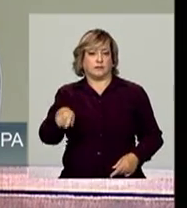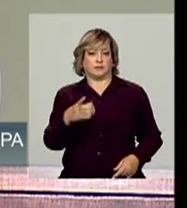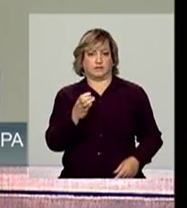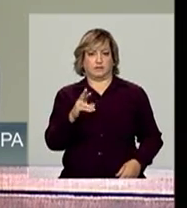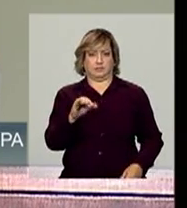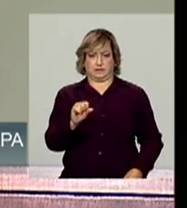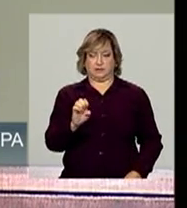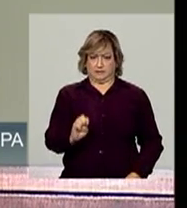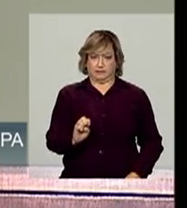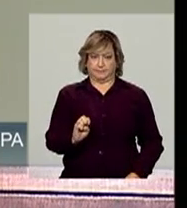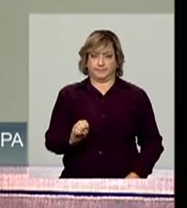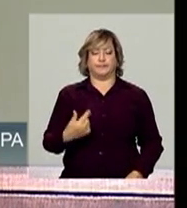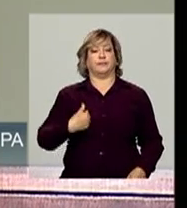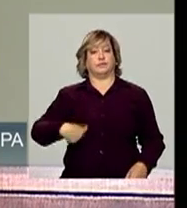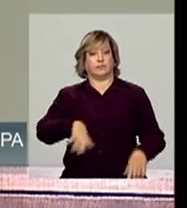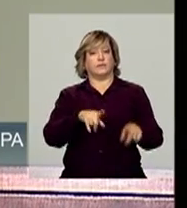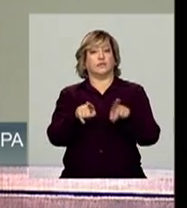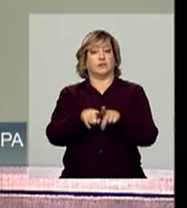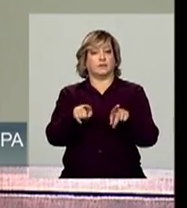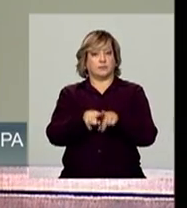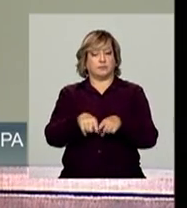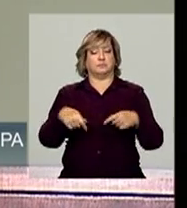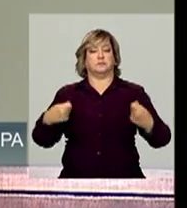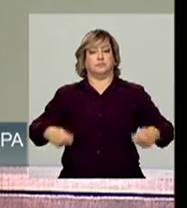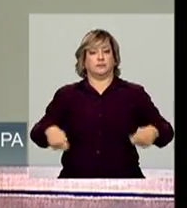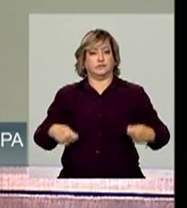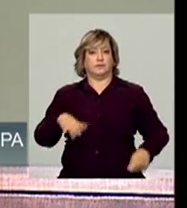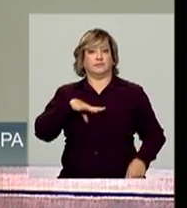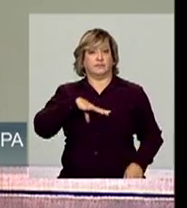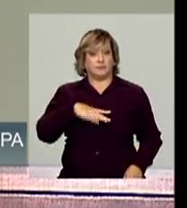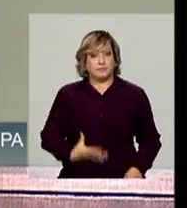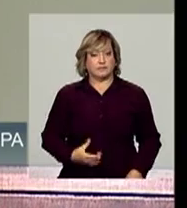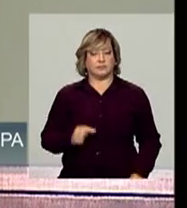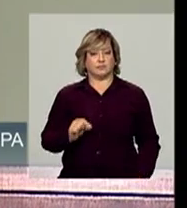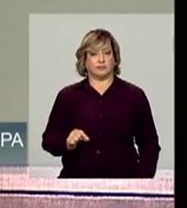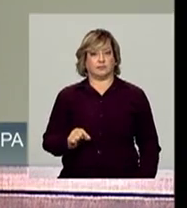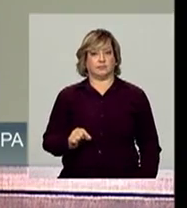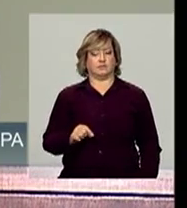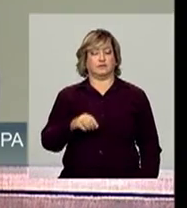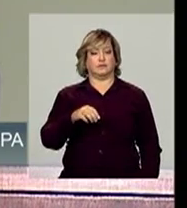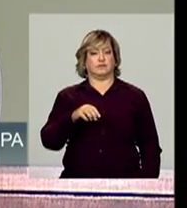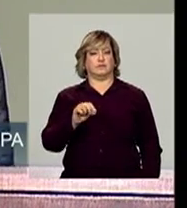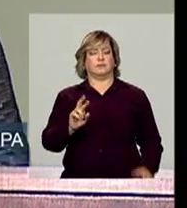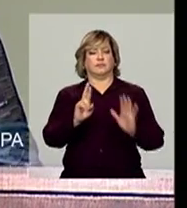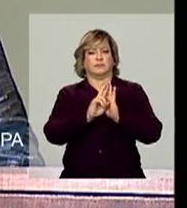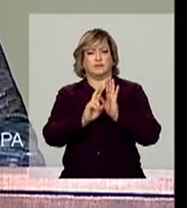Também tivemos de enfrentar medidas de política interna.